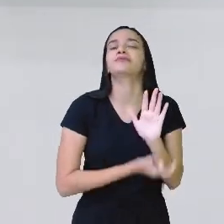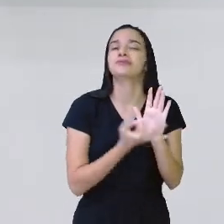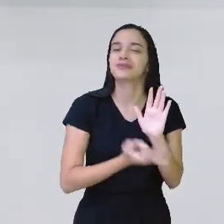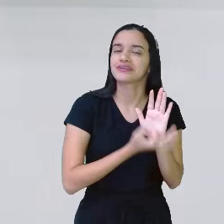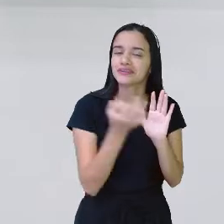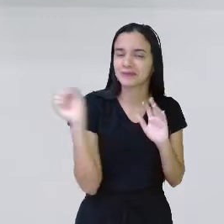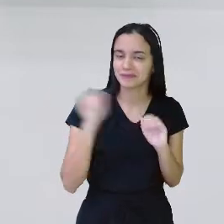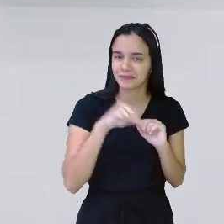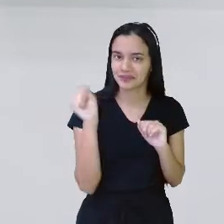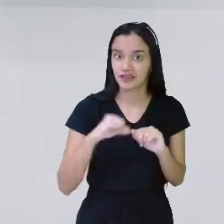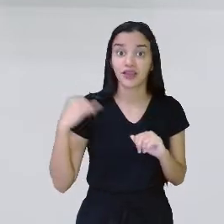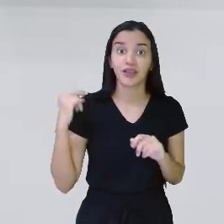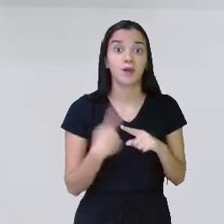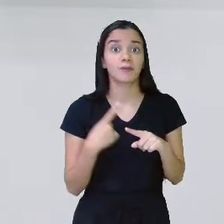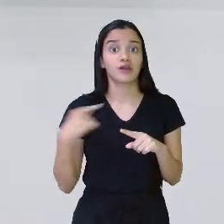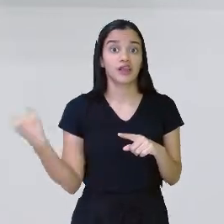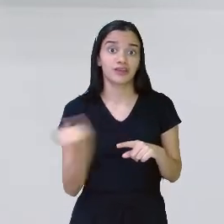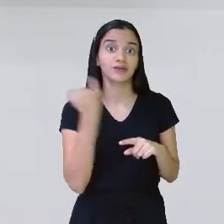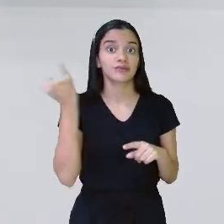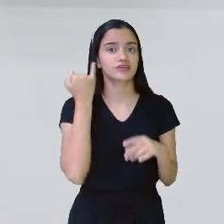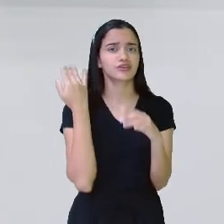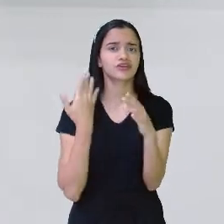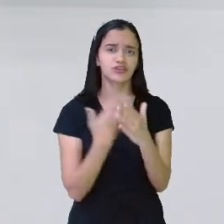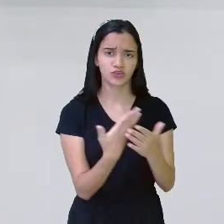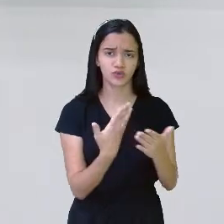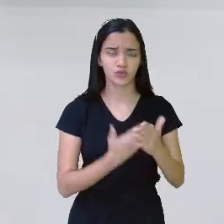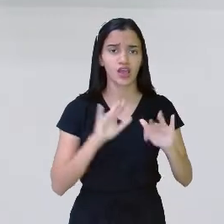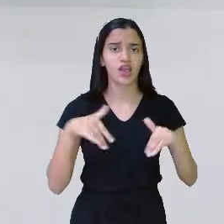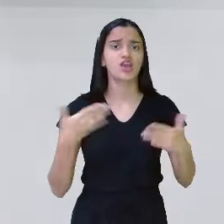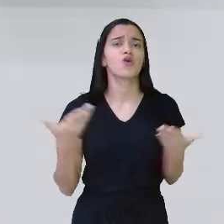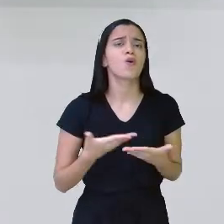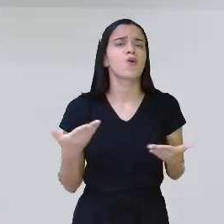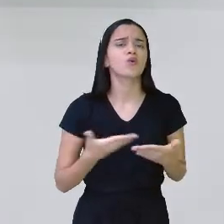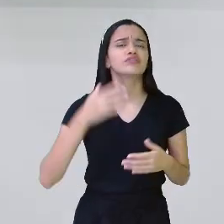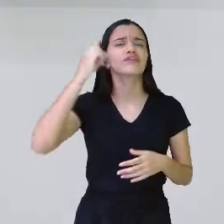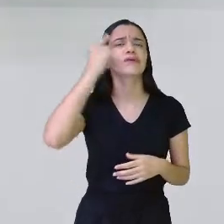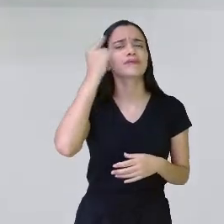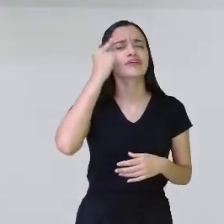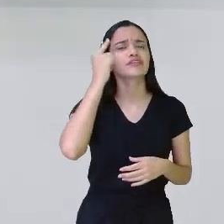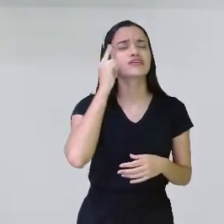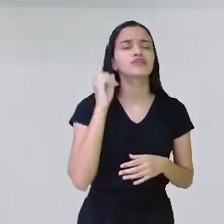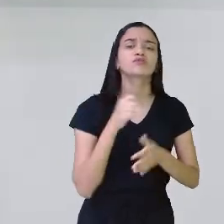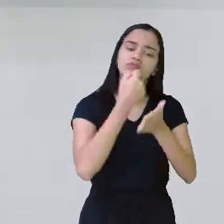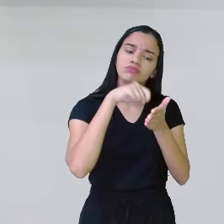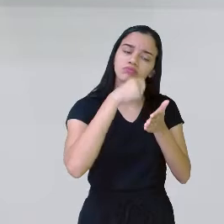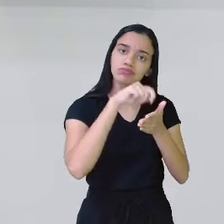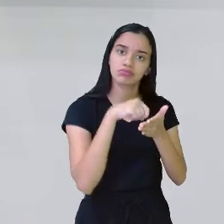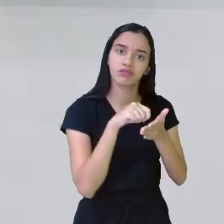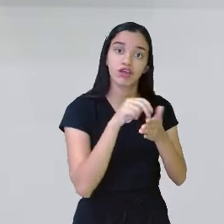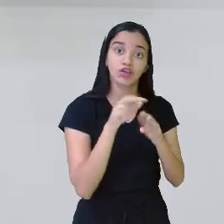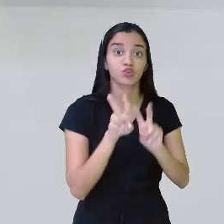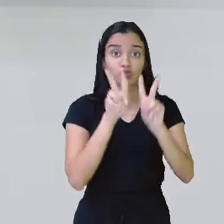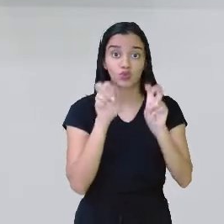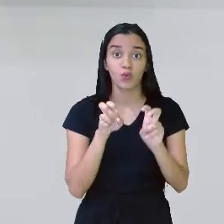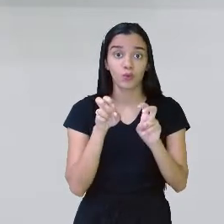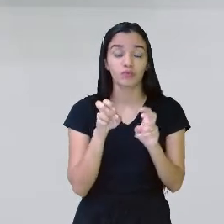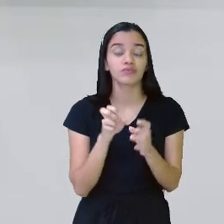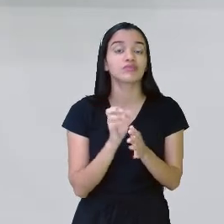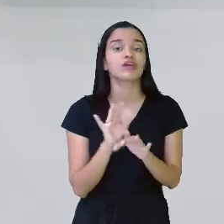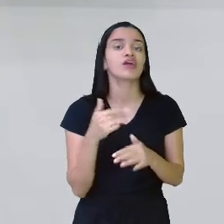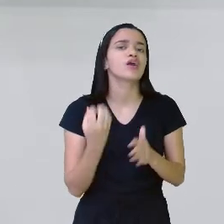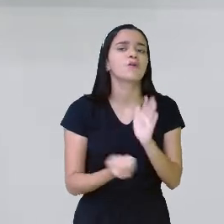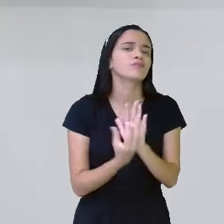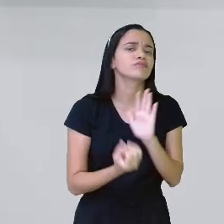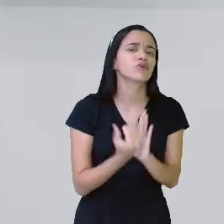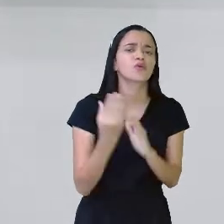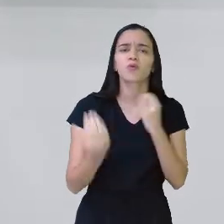Vai, porque é importante que a gente estude. E hoje a gente vai pensar um pouco sobre a escrita, sobre a produção. Como a